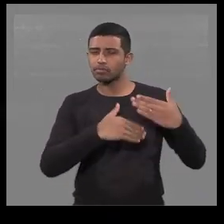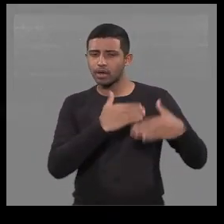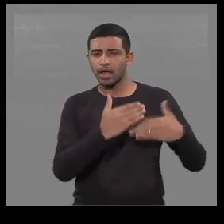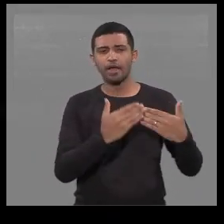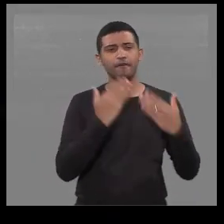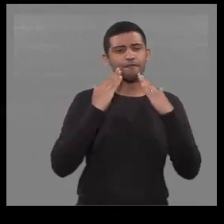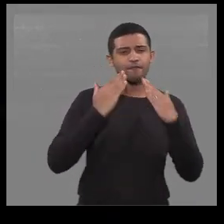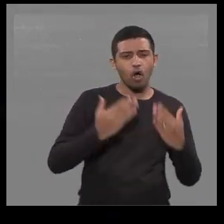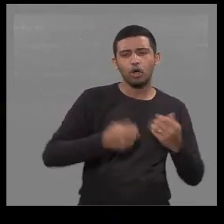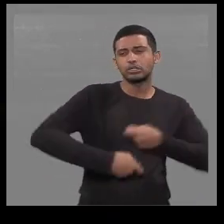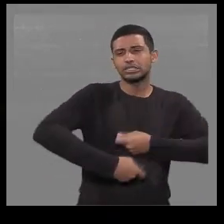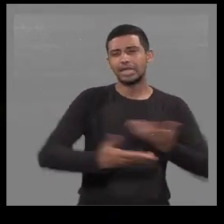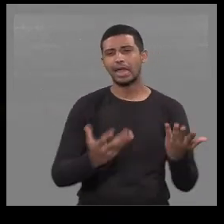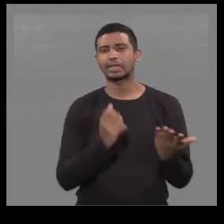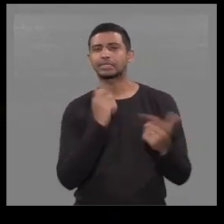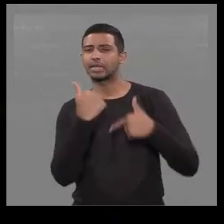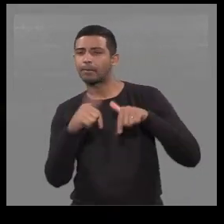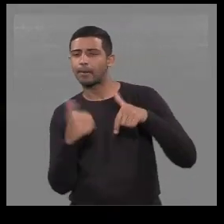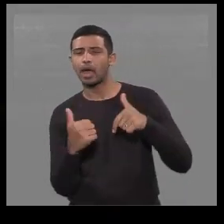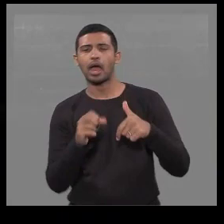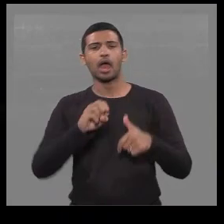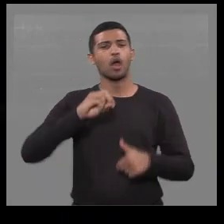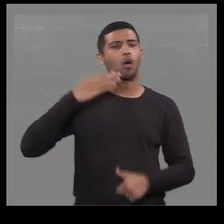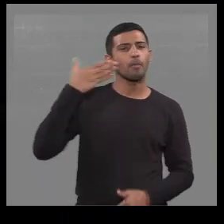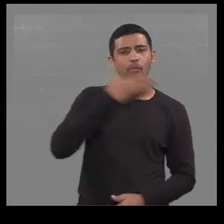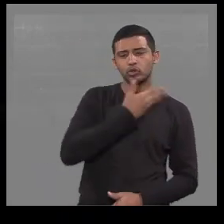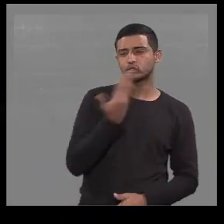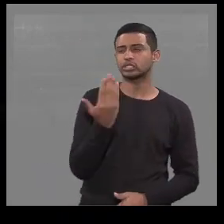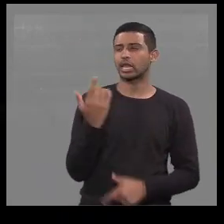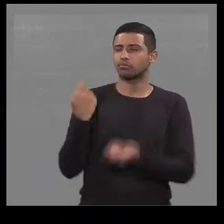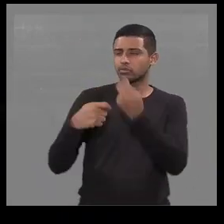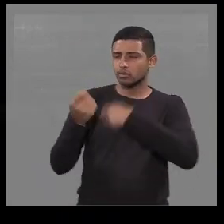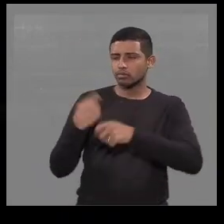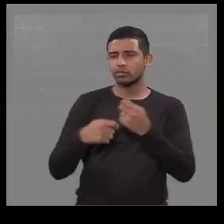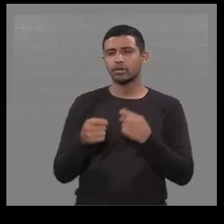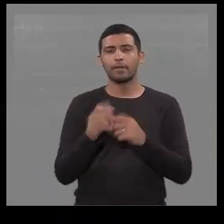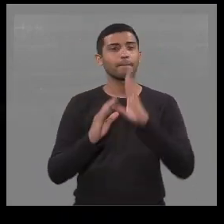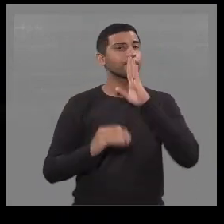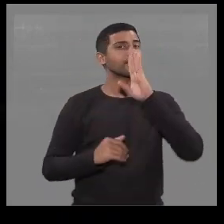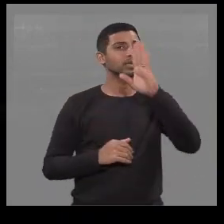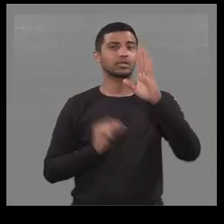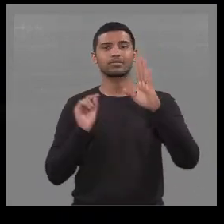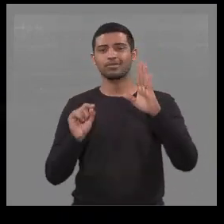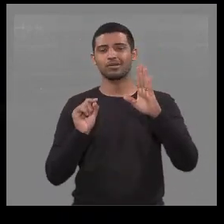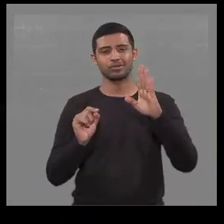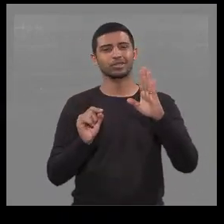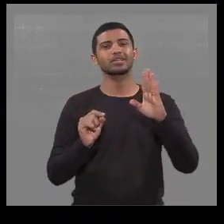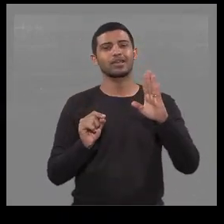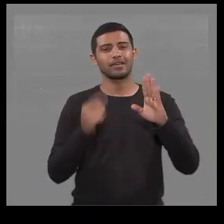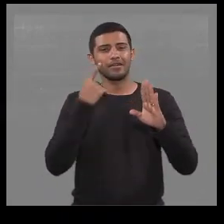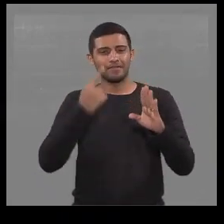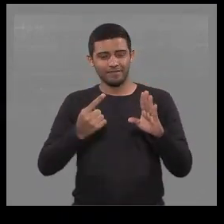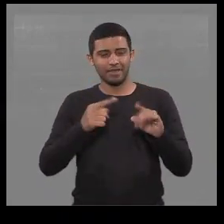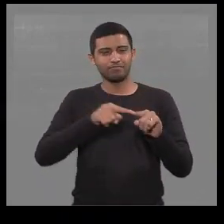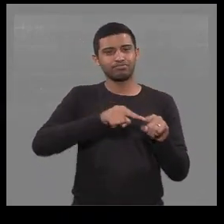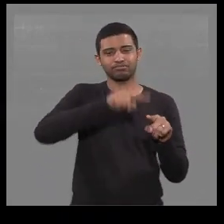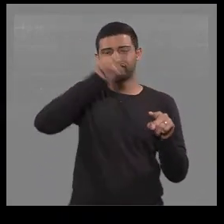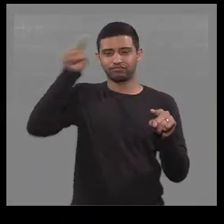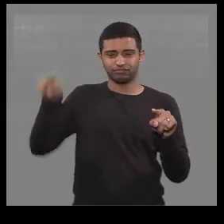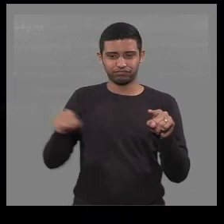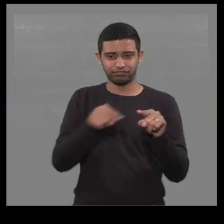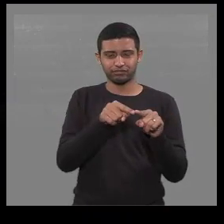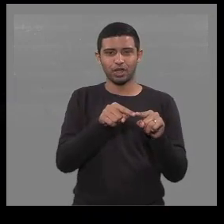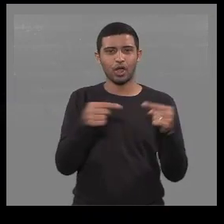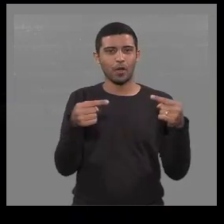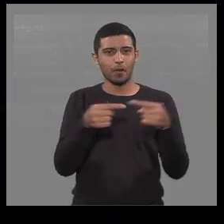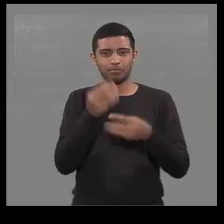tempo, gerando empregabilidade, gerando oportunidades de negócios e principalmente montando cadeias